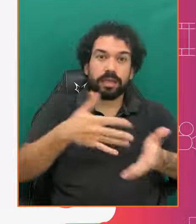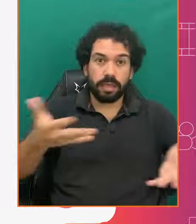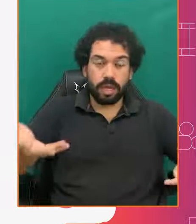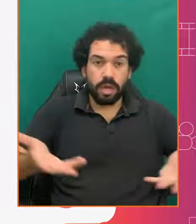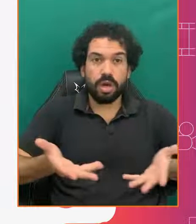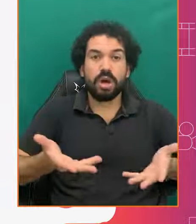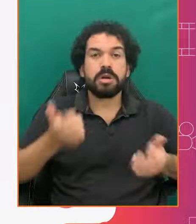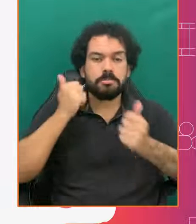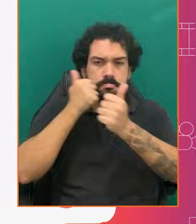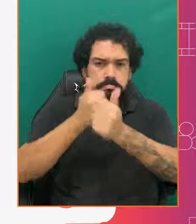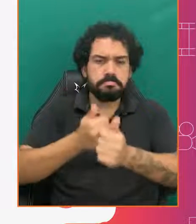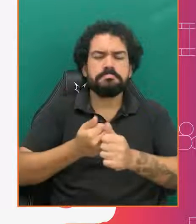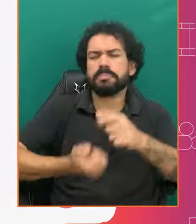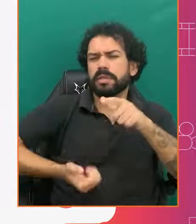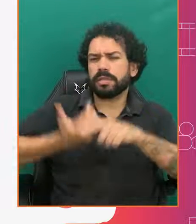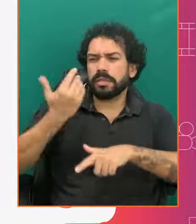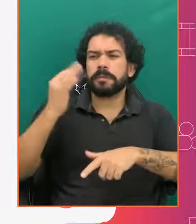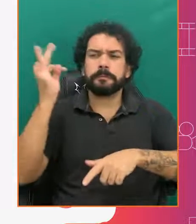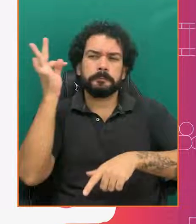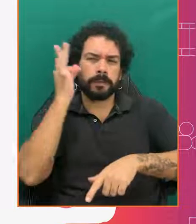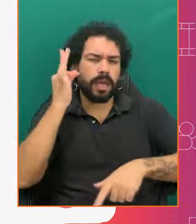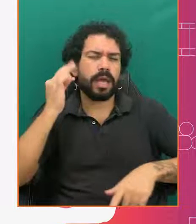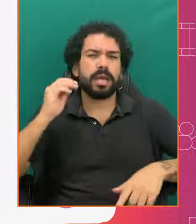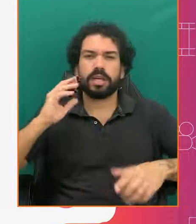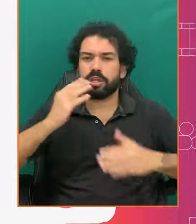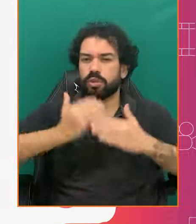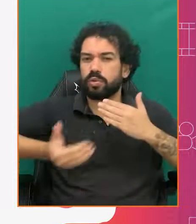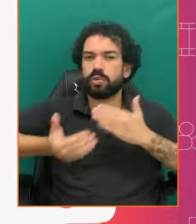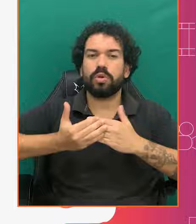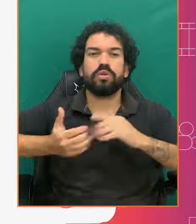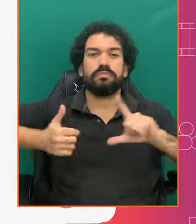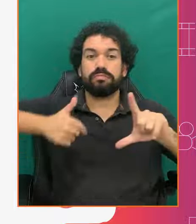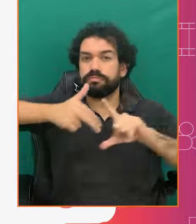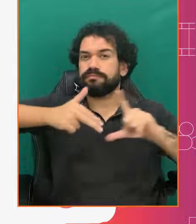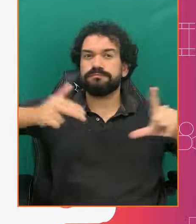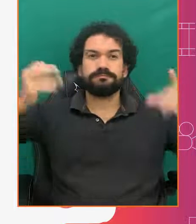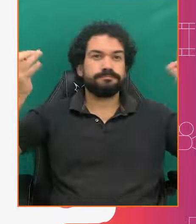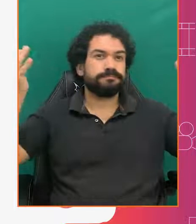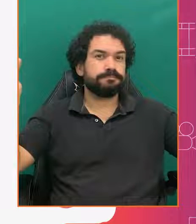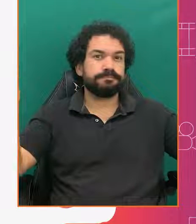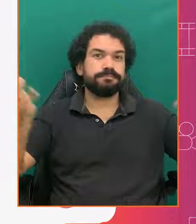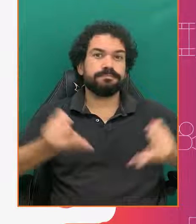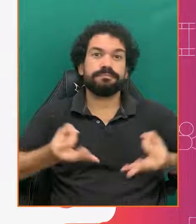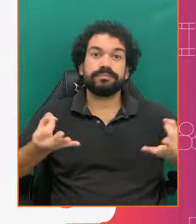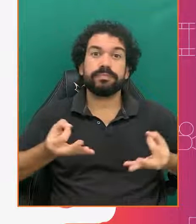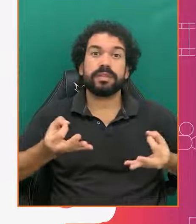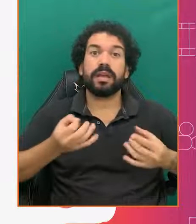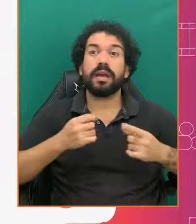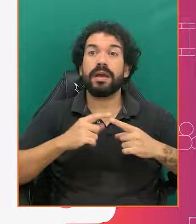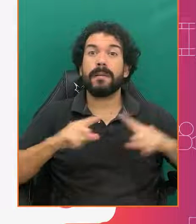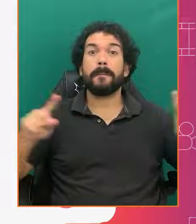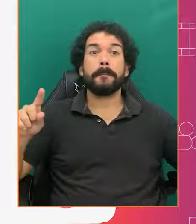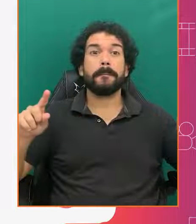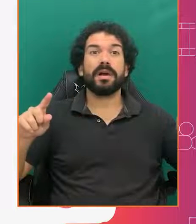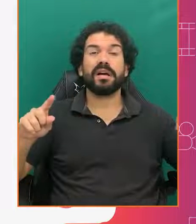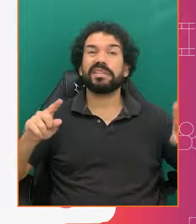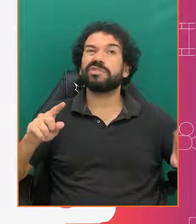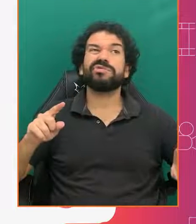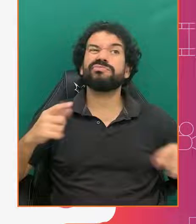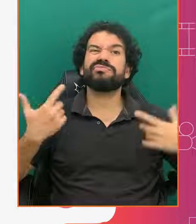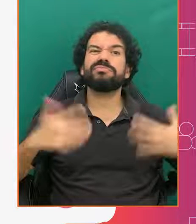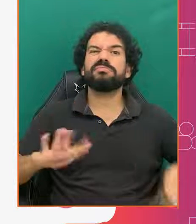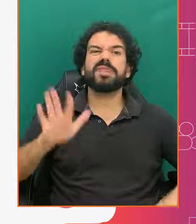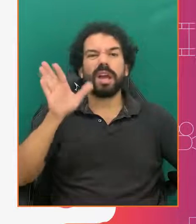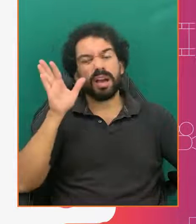até aqui, criar tecnicamente uma animação excelente, mas ninguém